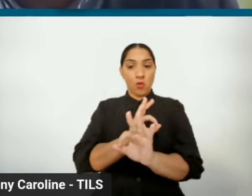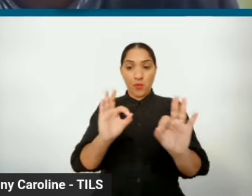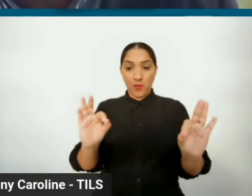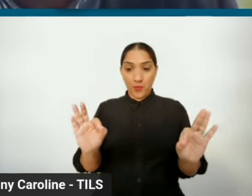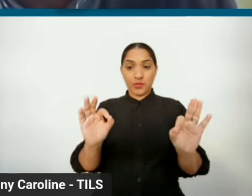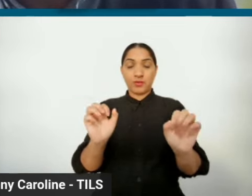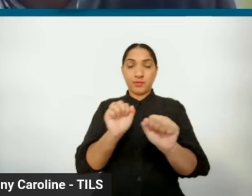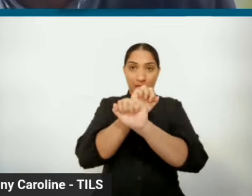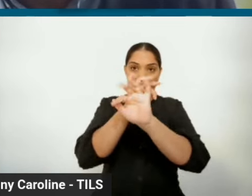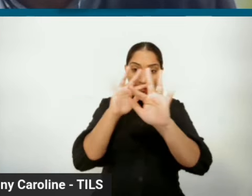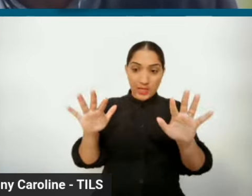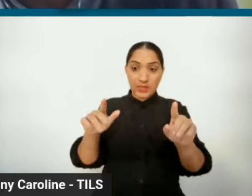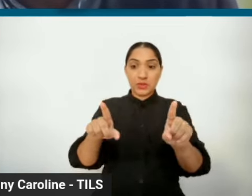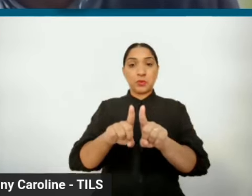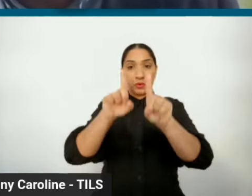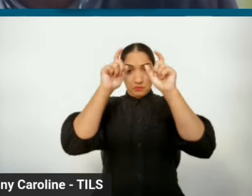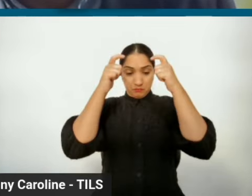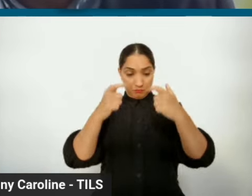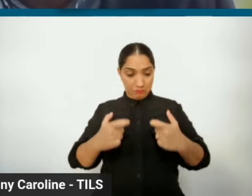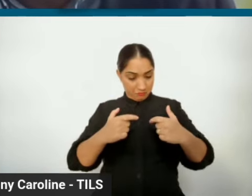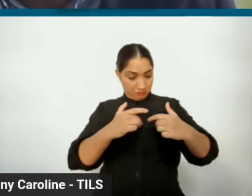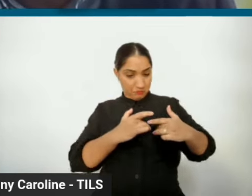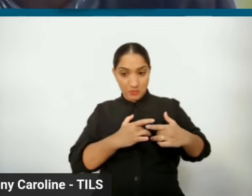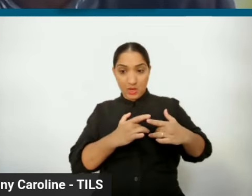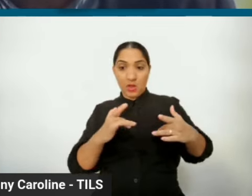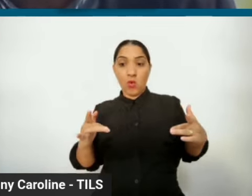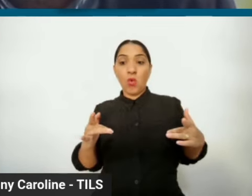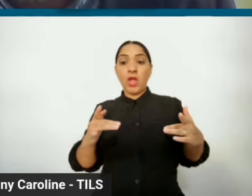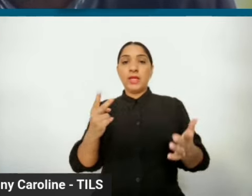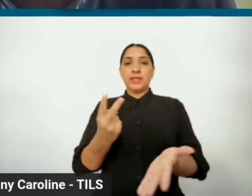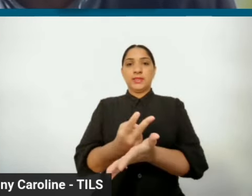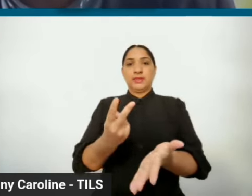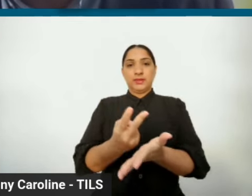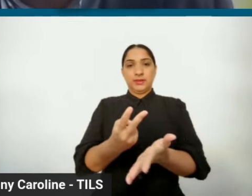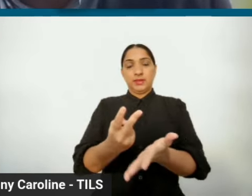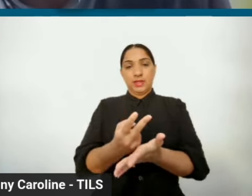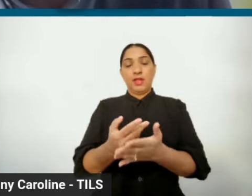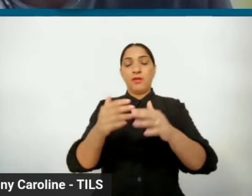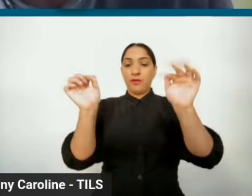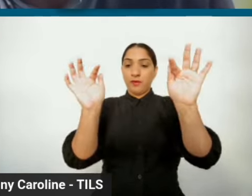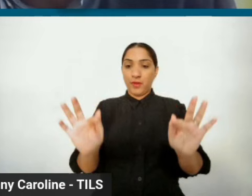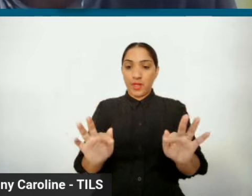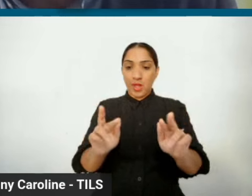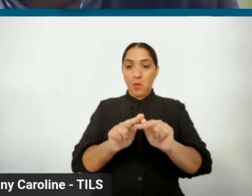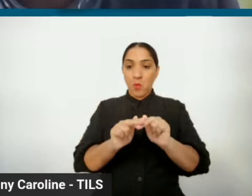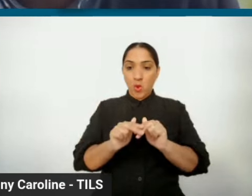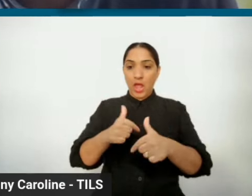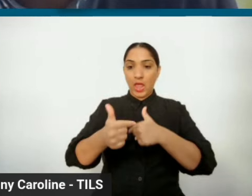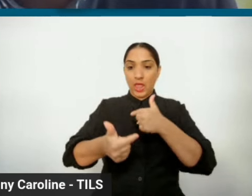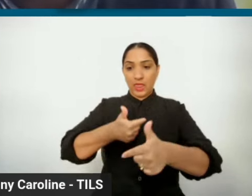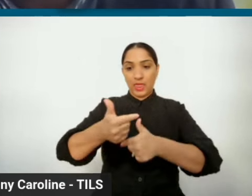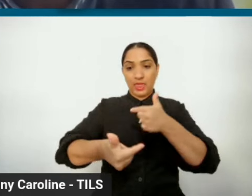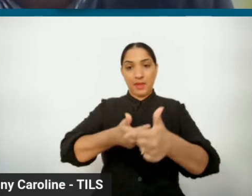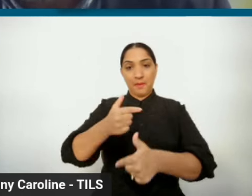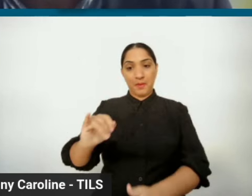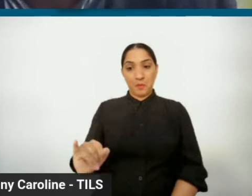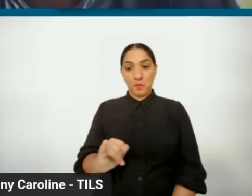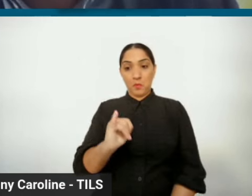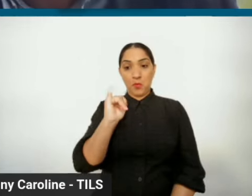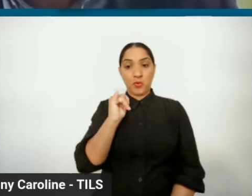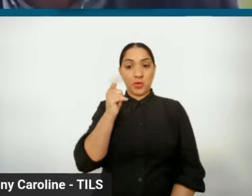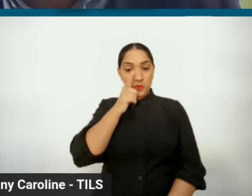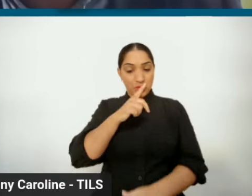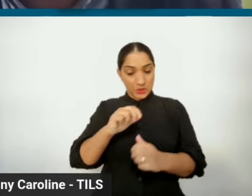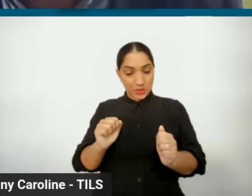à sua disposição. É sempre, e mais uma vez, felicitando pelo importante trabalho que o Diário PCD